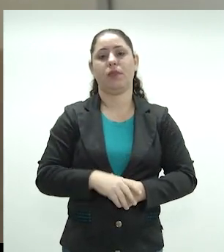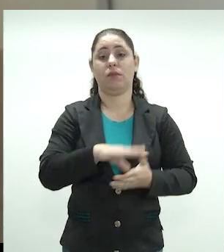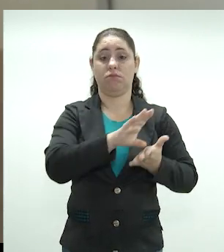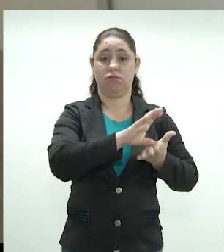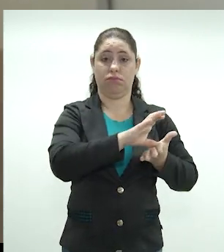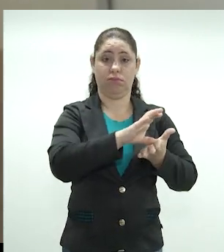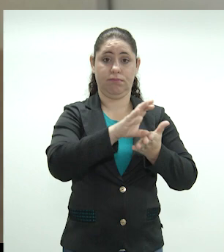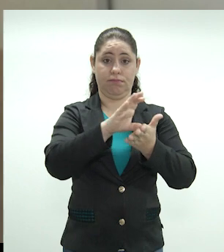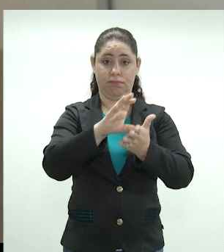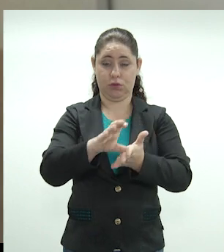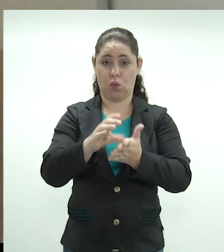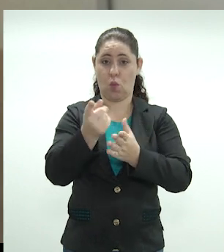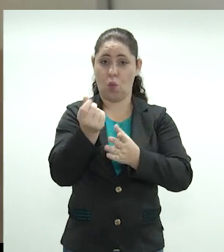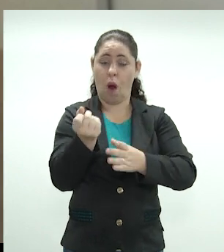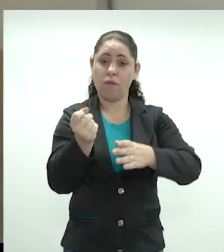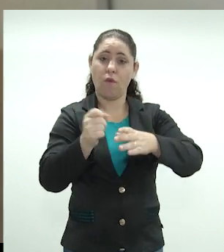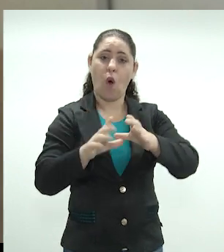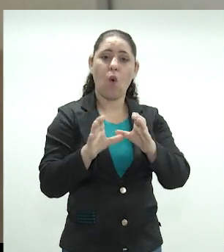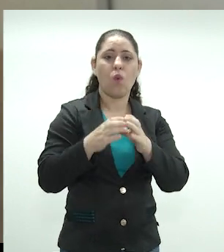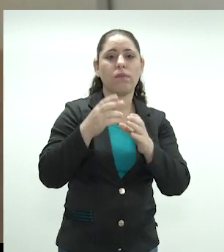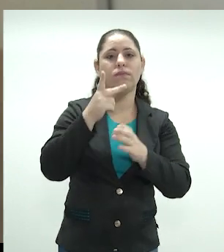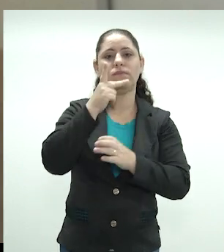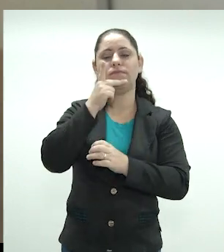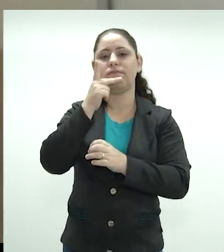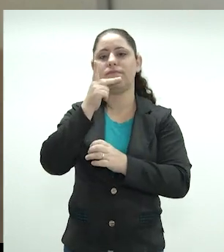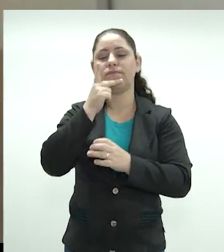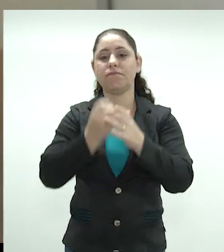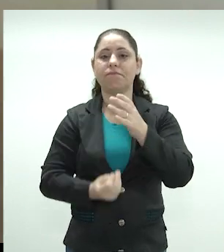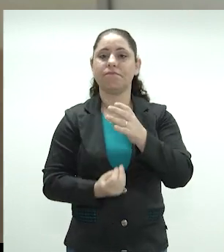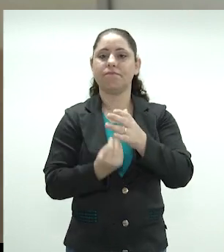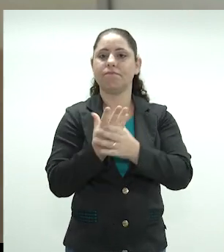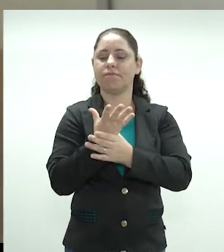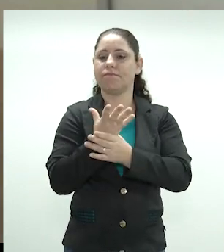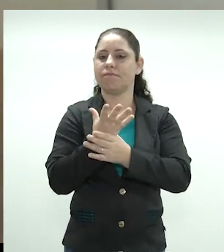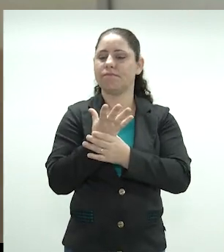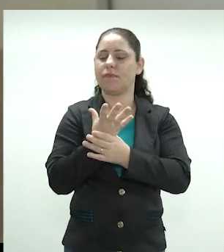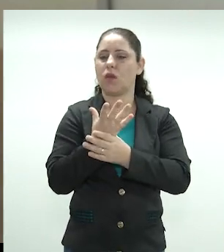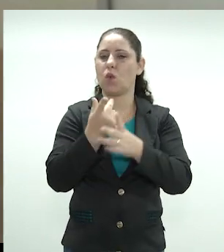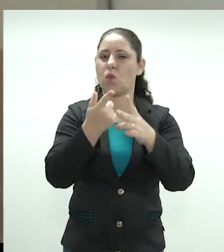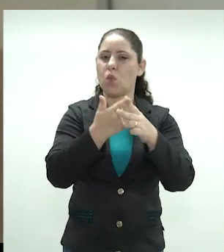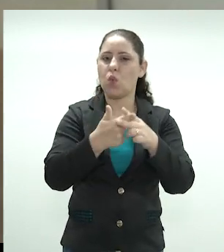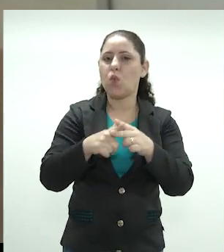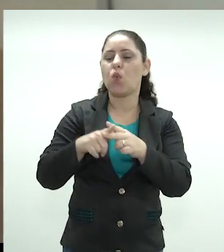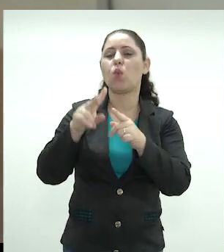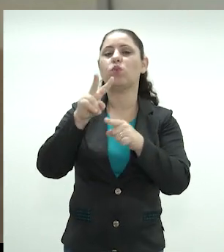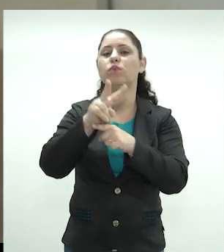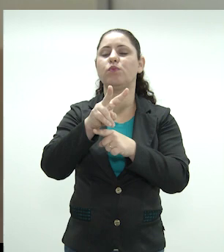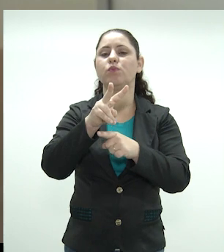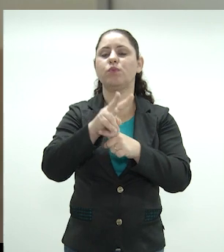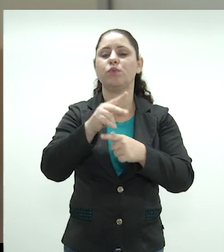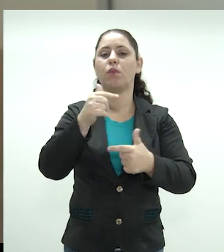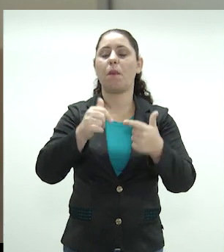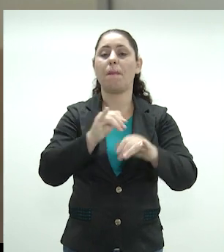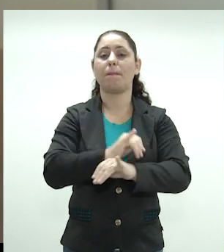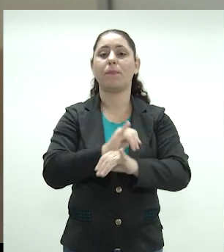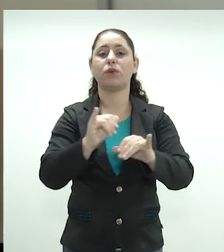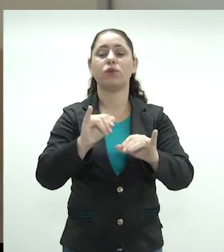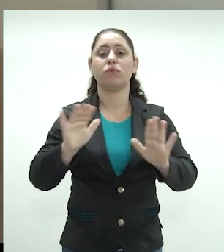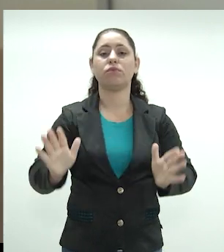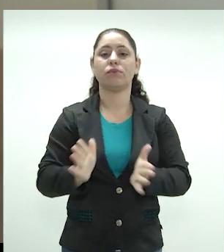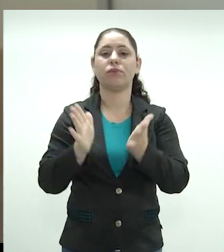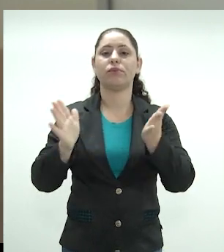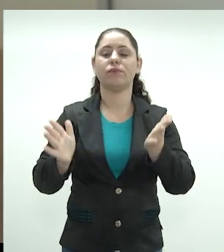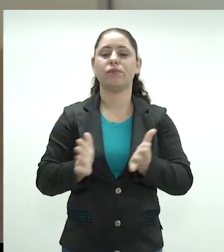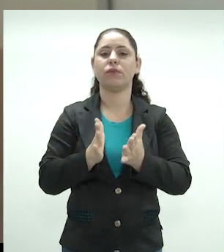de recursos do fundo partidário na criação e manutenção de programas de